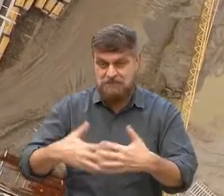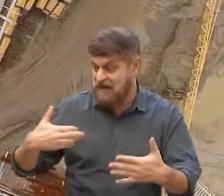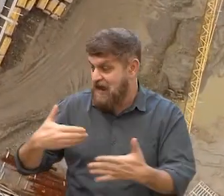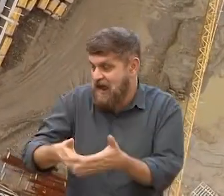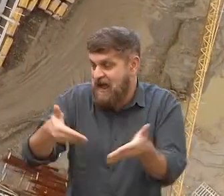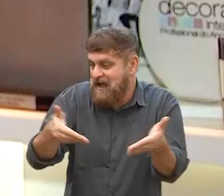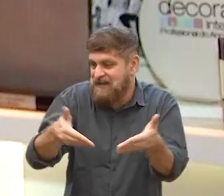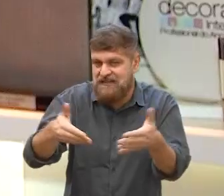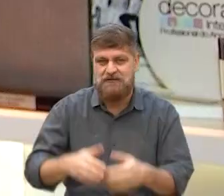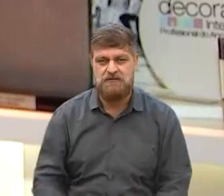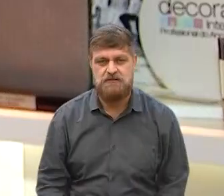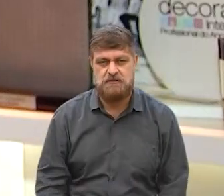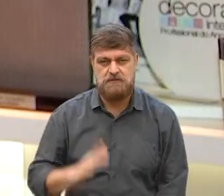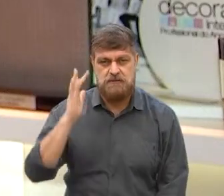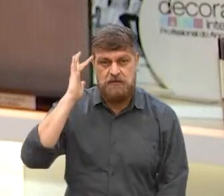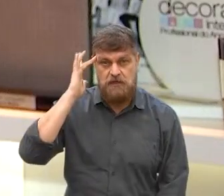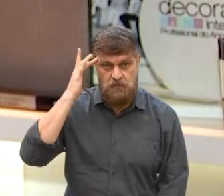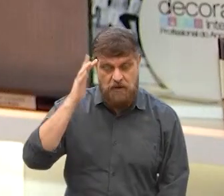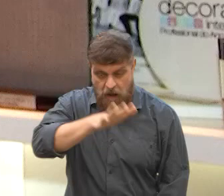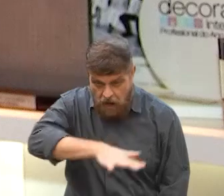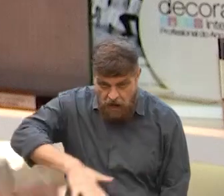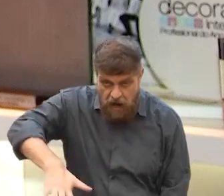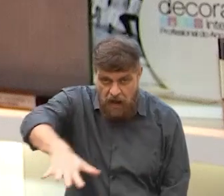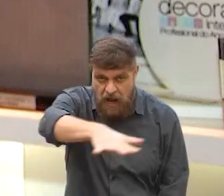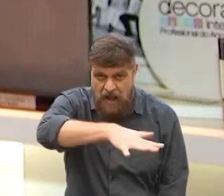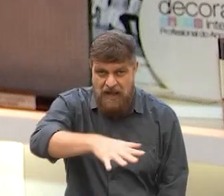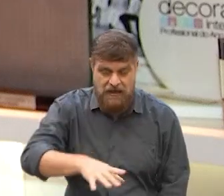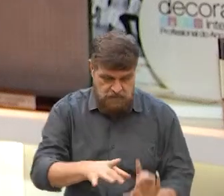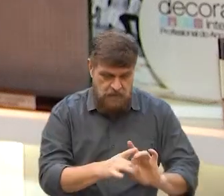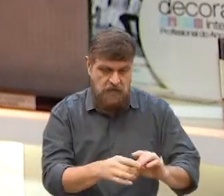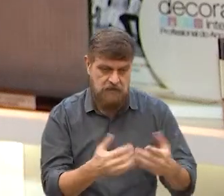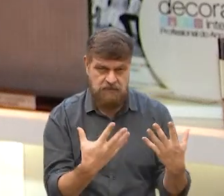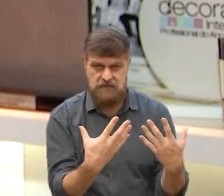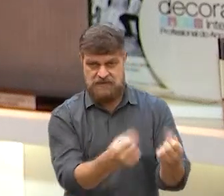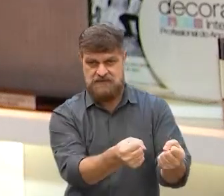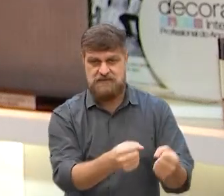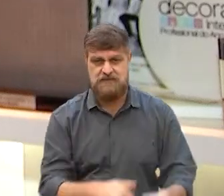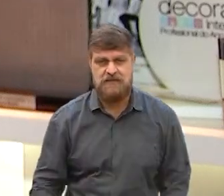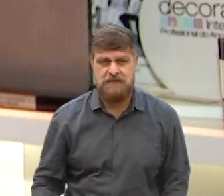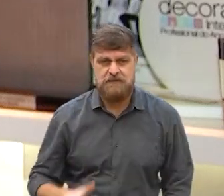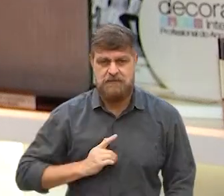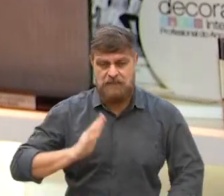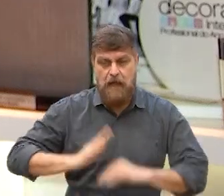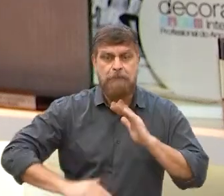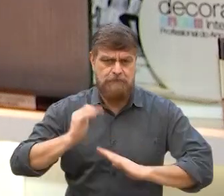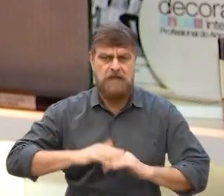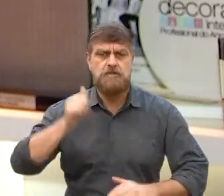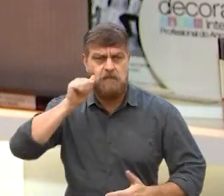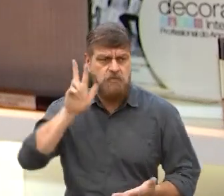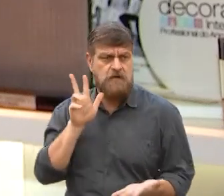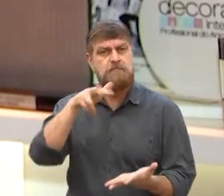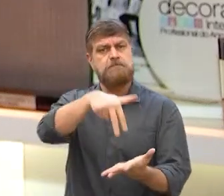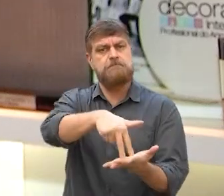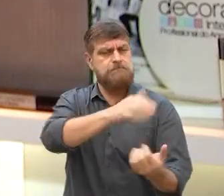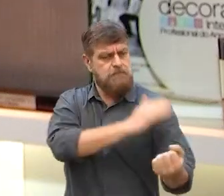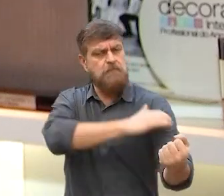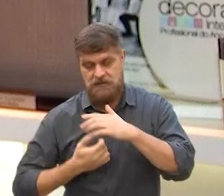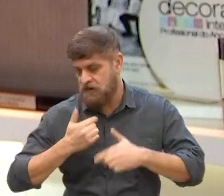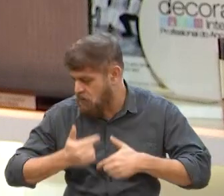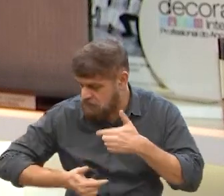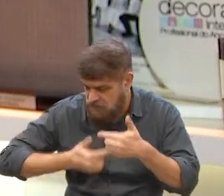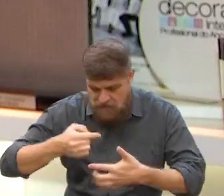fez pensar na compra da Criar. Nós ficamos aí uns 2, 3 meses numa negociação e em novembro do ano passado,